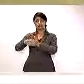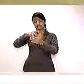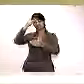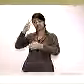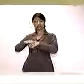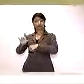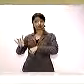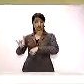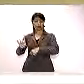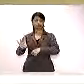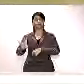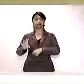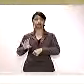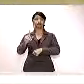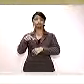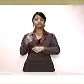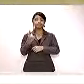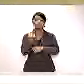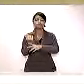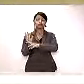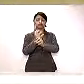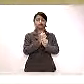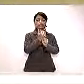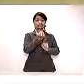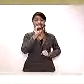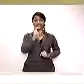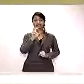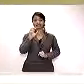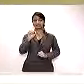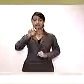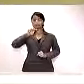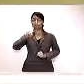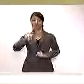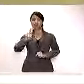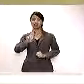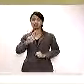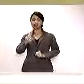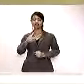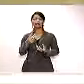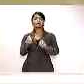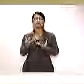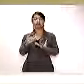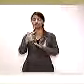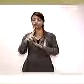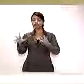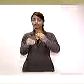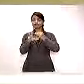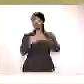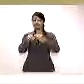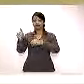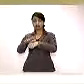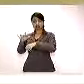eh na verdade num custo de R 650.000 eh feito justamente para não computar esses autônomos